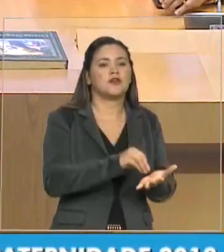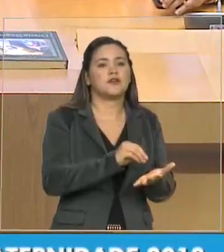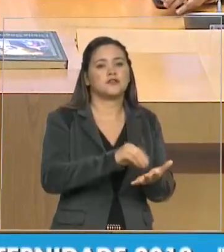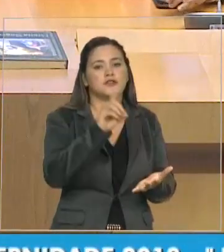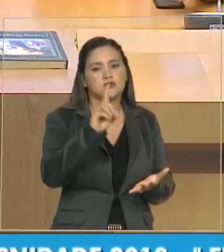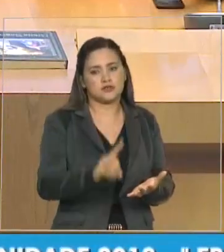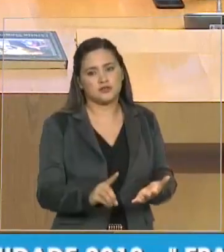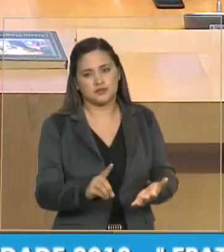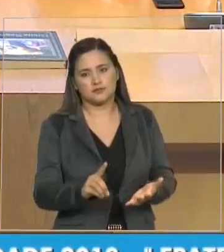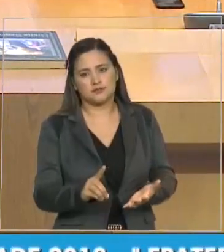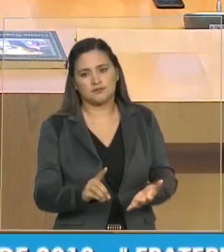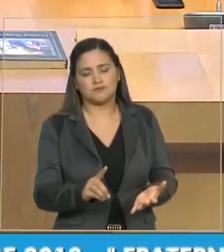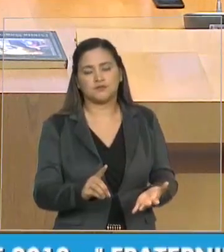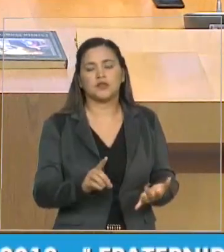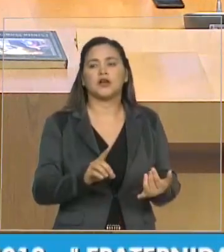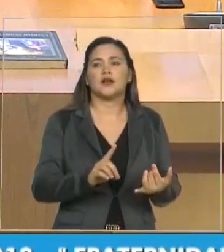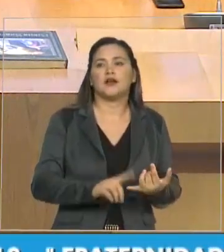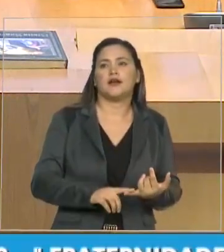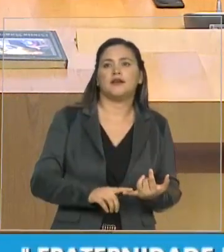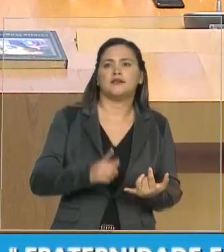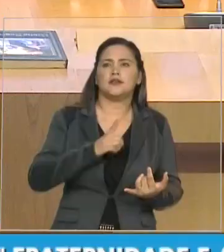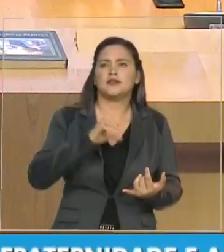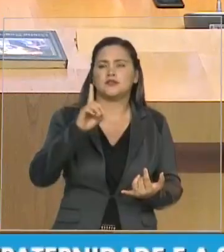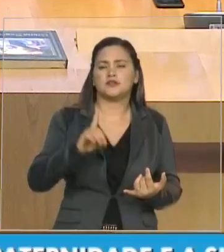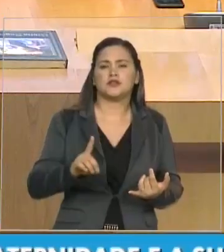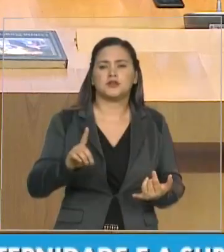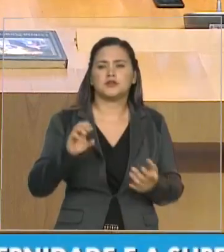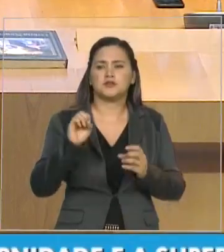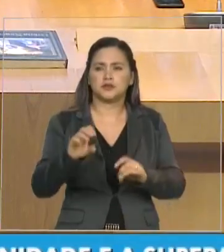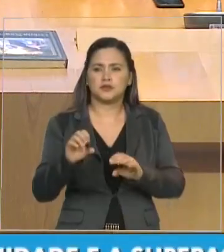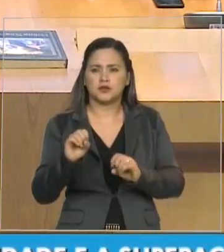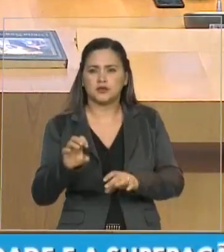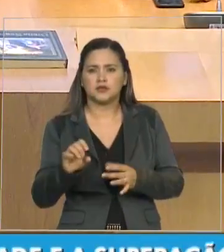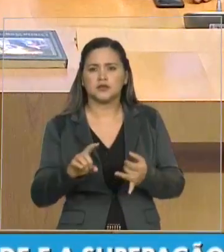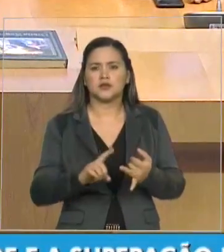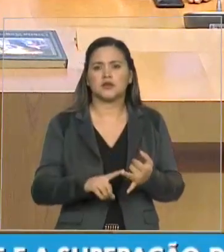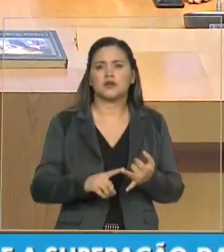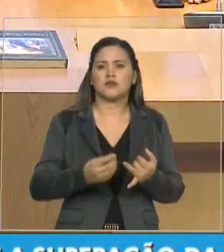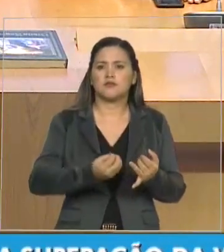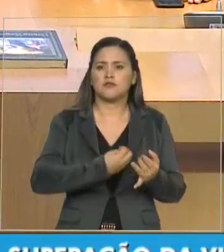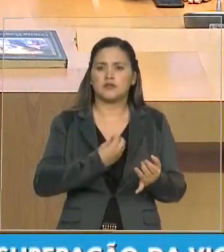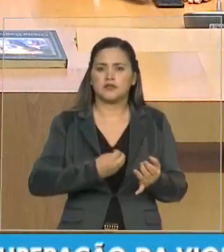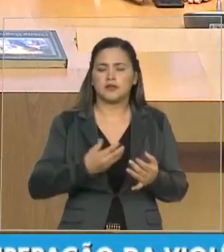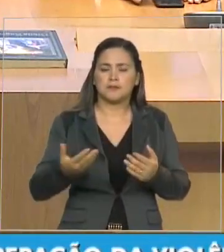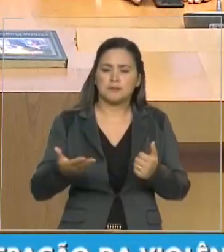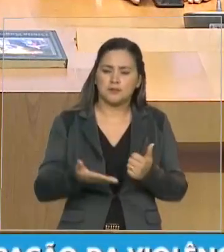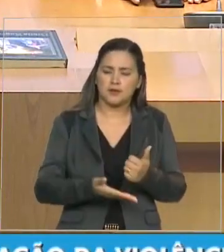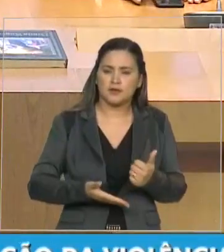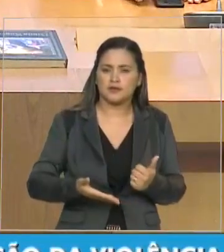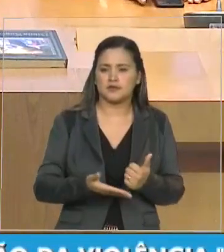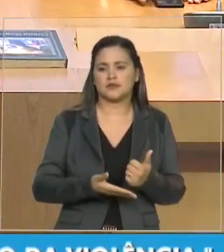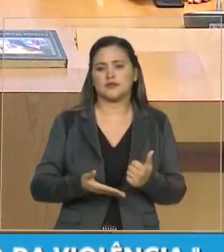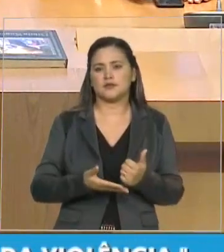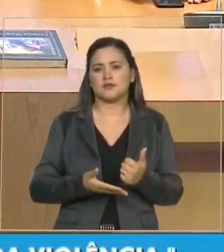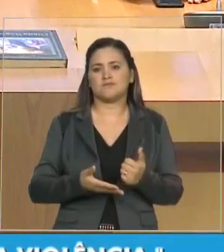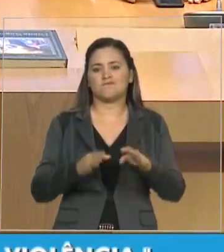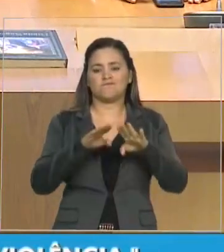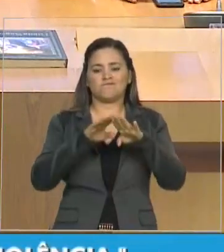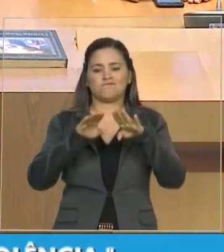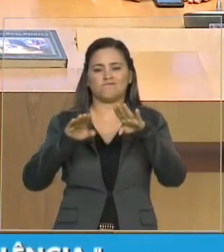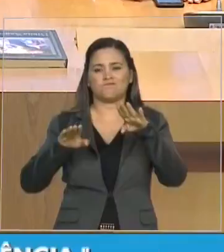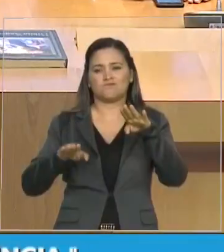à educação, o direito às condições básicas de sobrevivência, acaba criando um ambiente de desigualdade